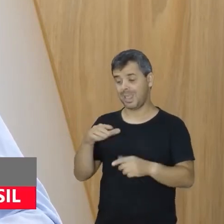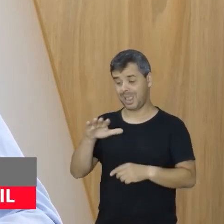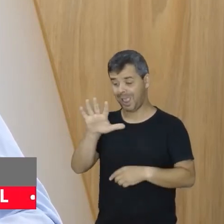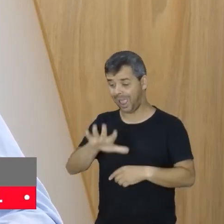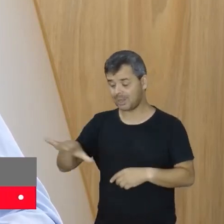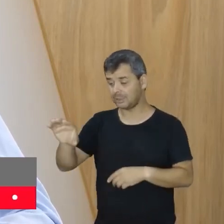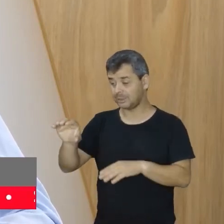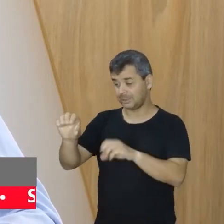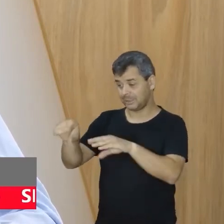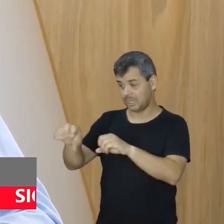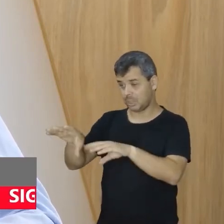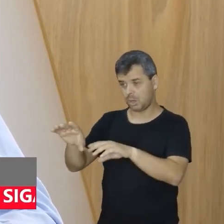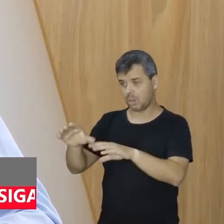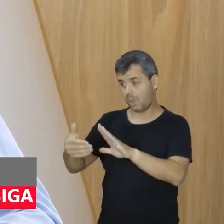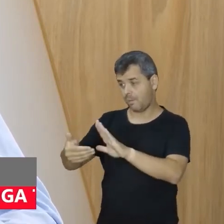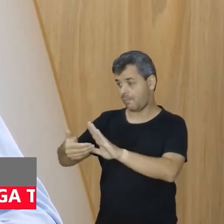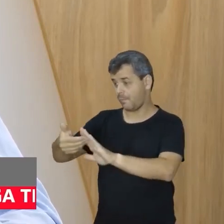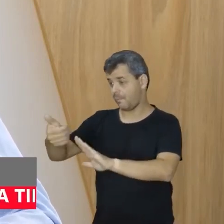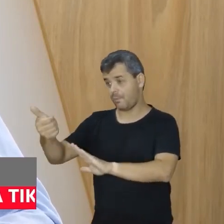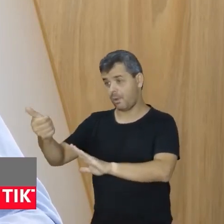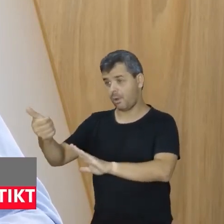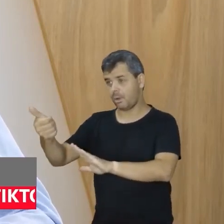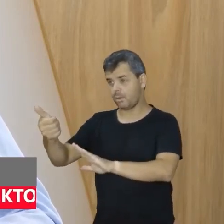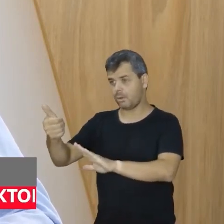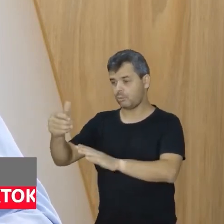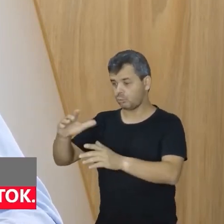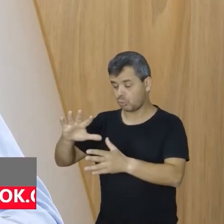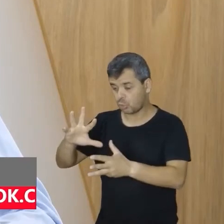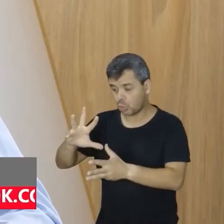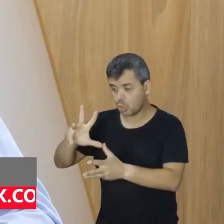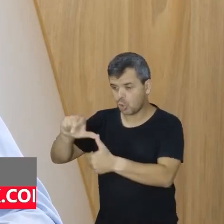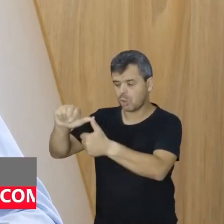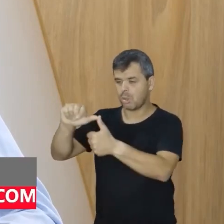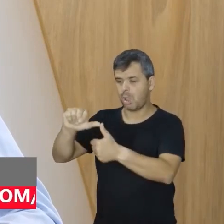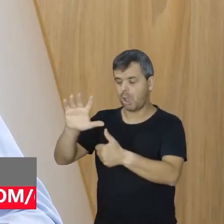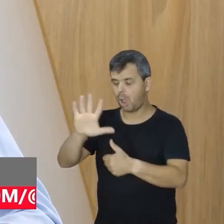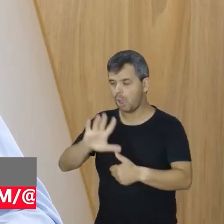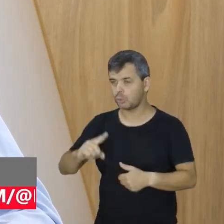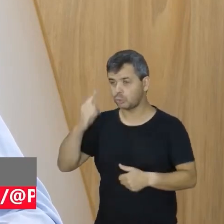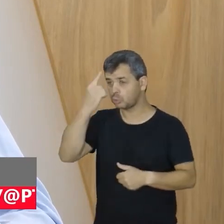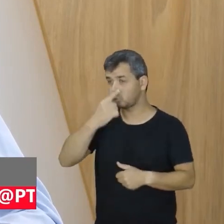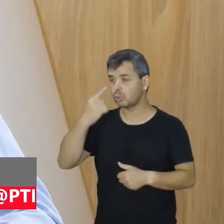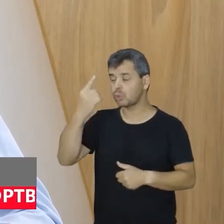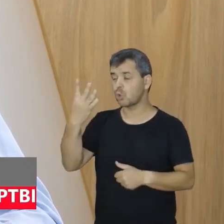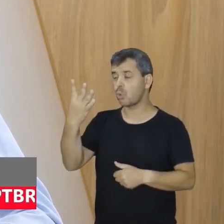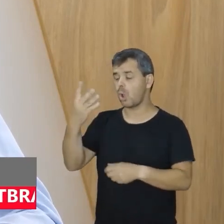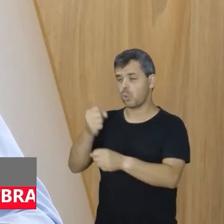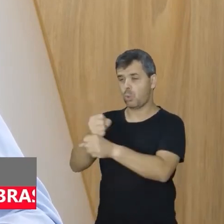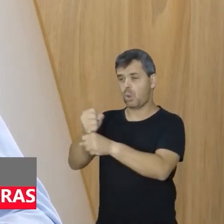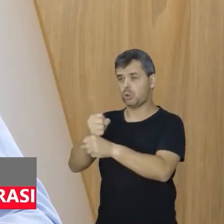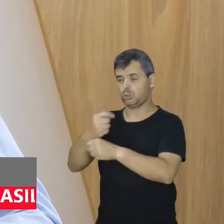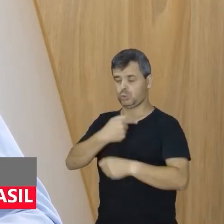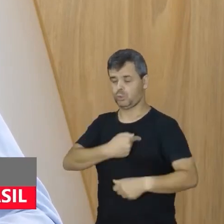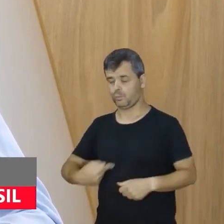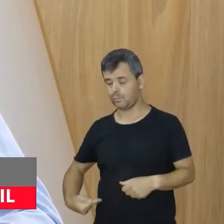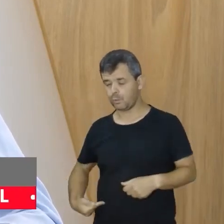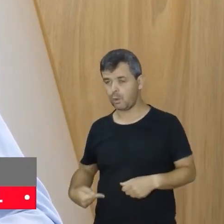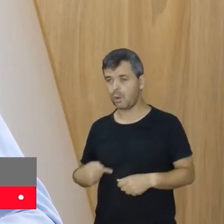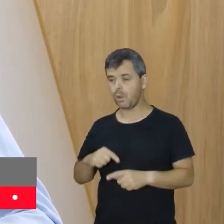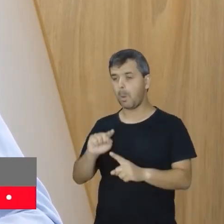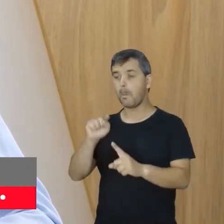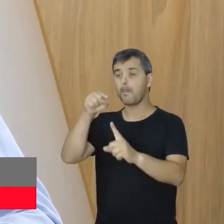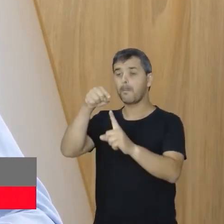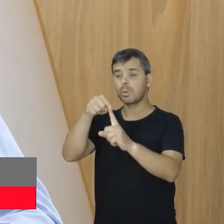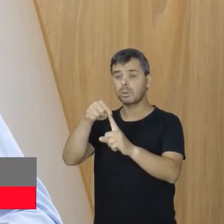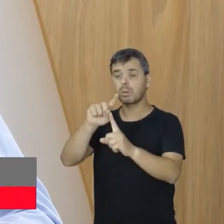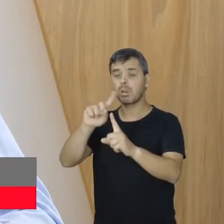nenhuma criança fora da escola de tempo integral. Nós precisamos cumprir essa meta em 4 anos de governo. É uma meta